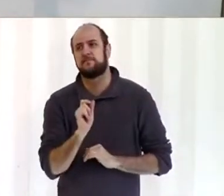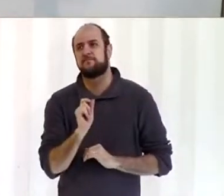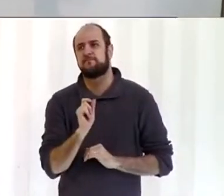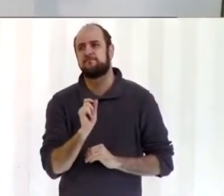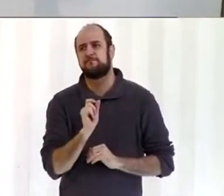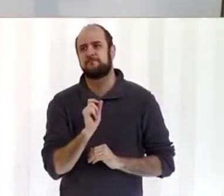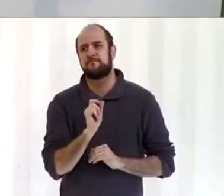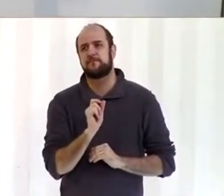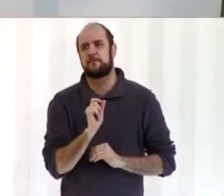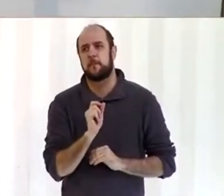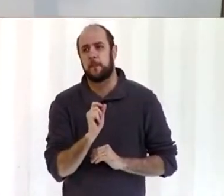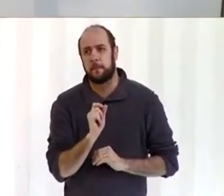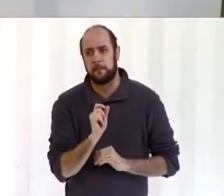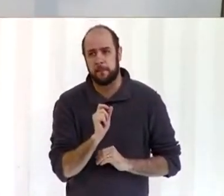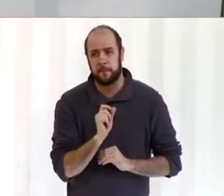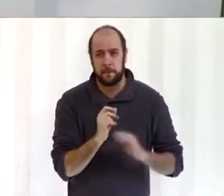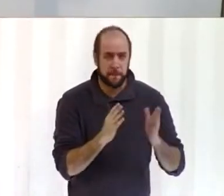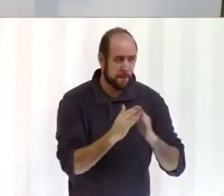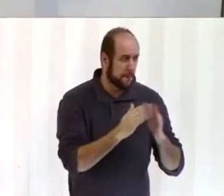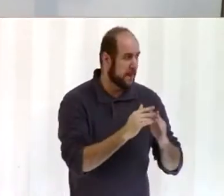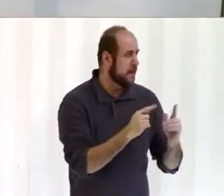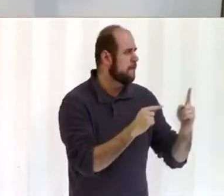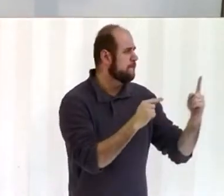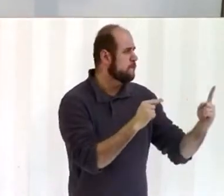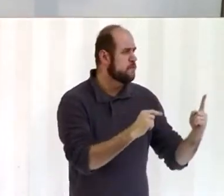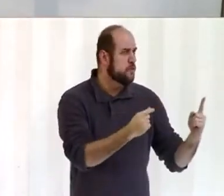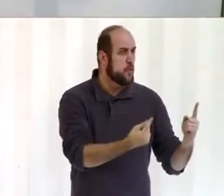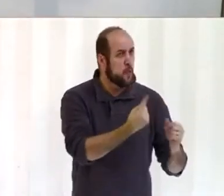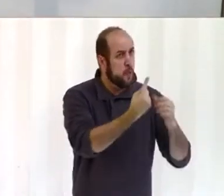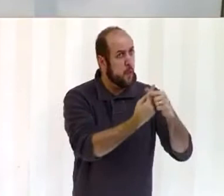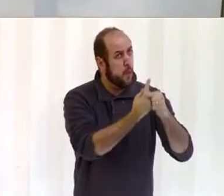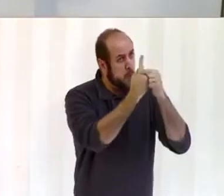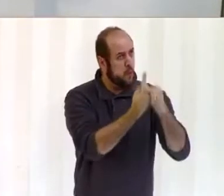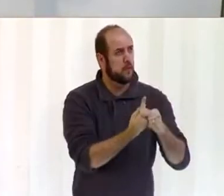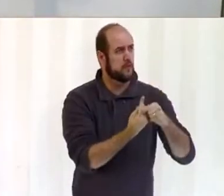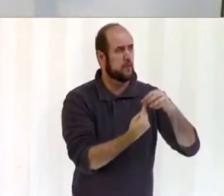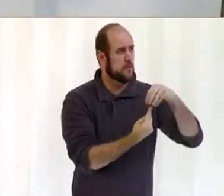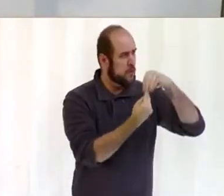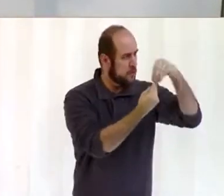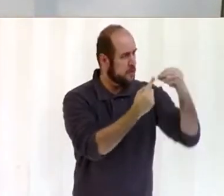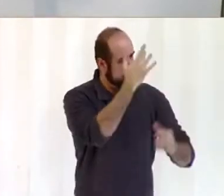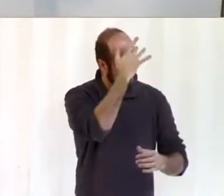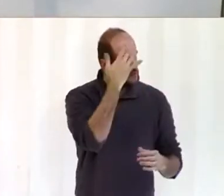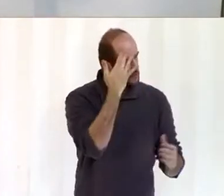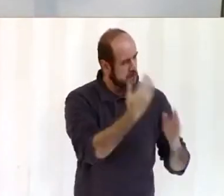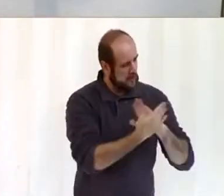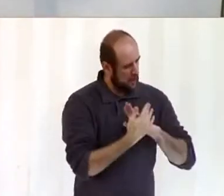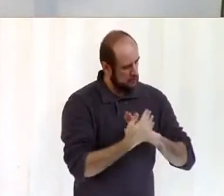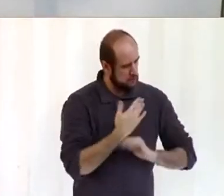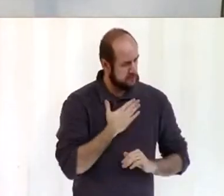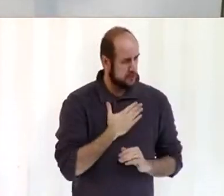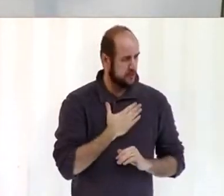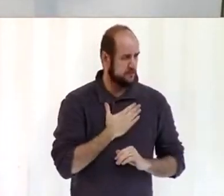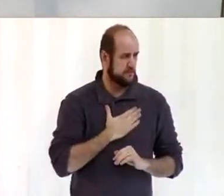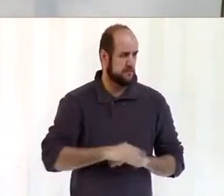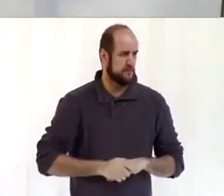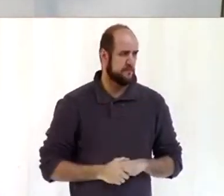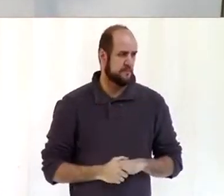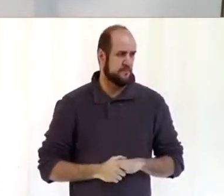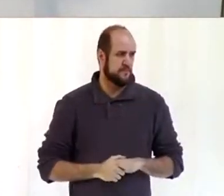Eliseu, o Senhor é o único que pode me auxiliar agora. E considerando que